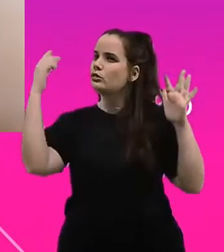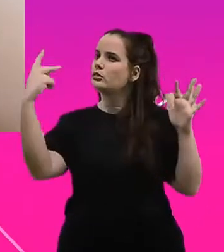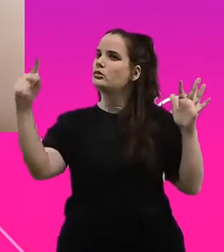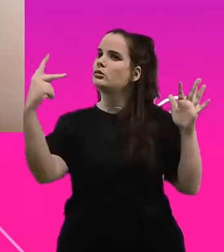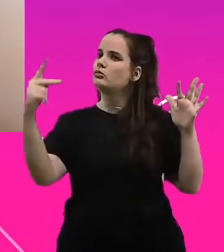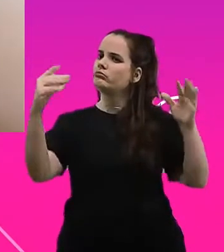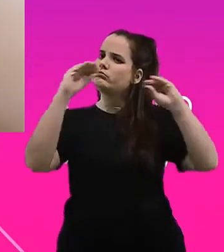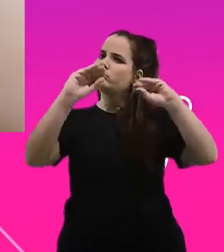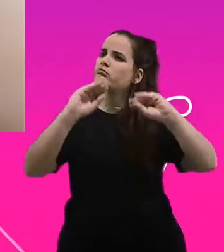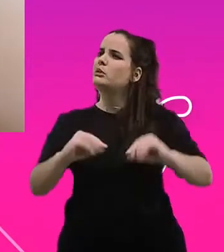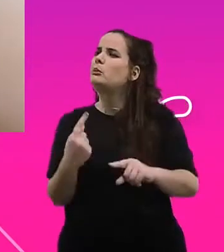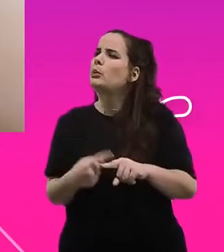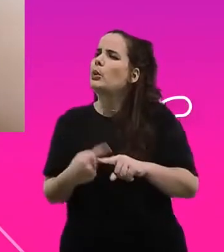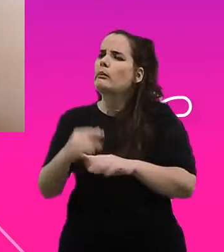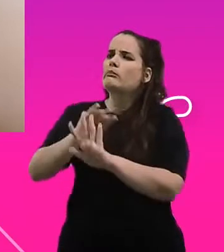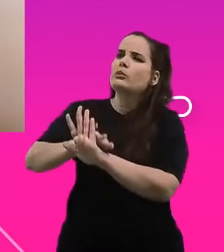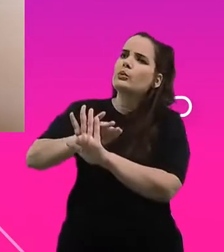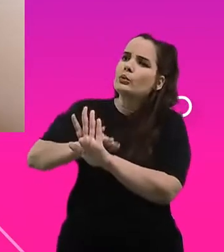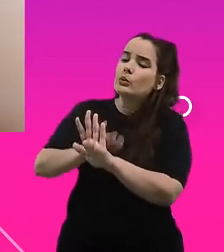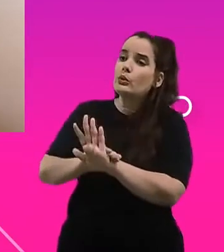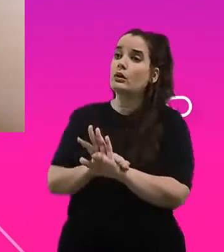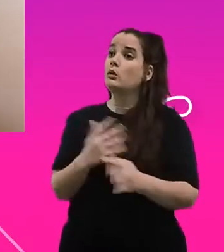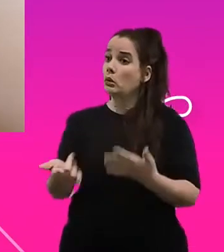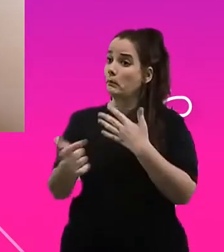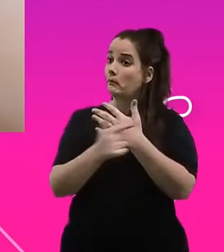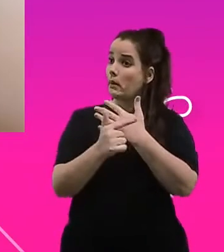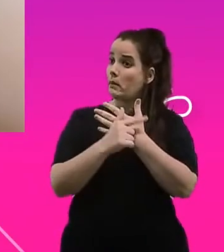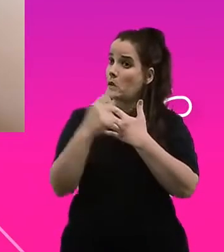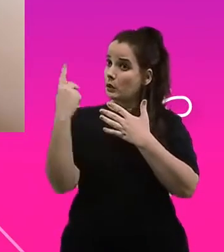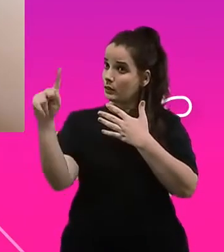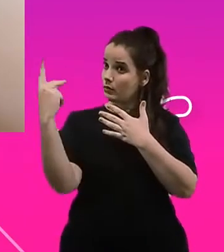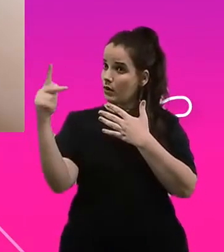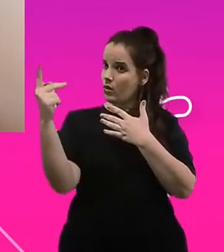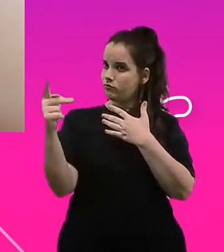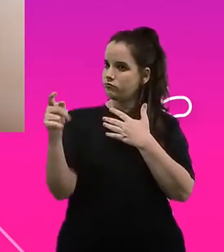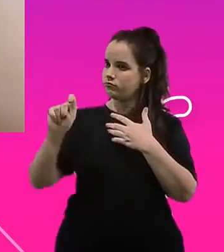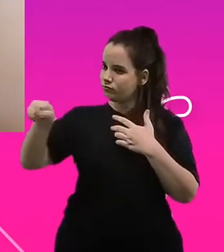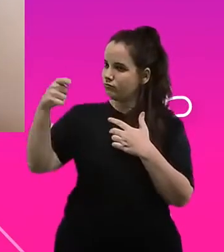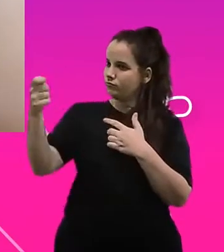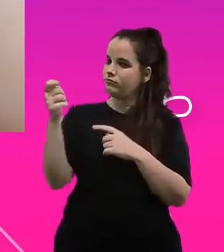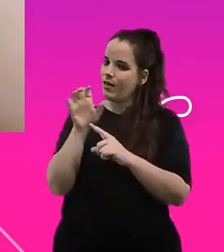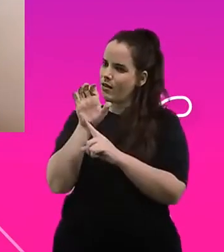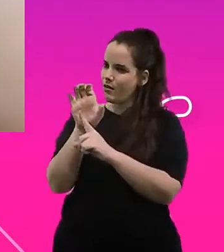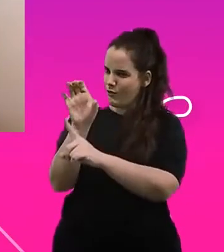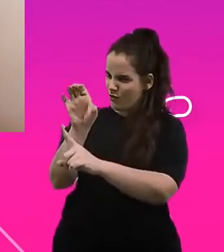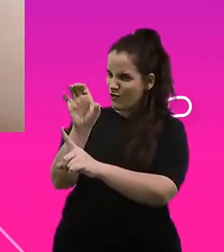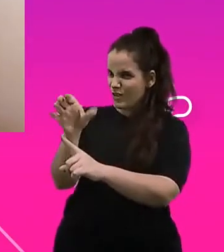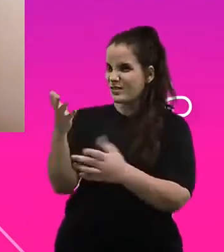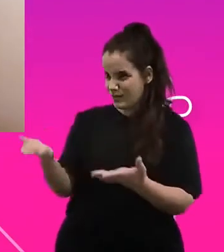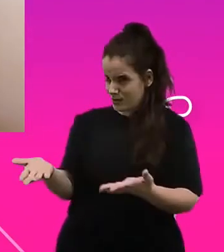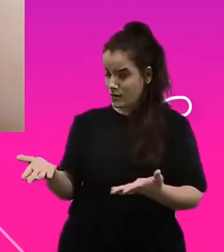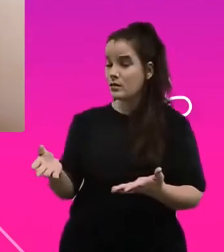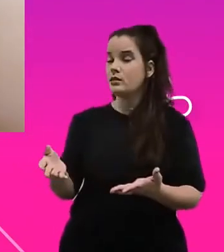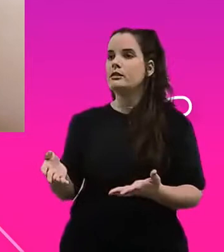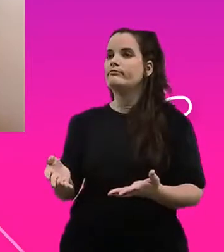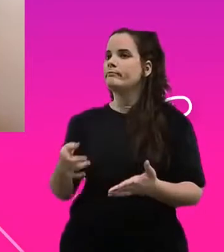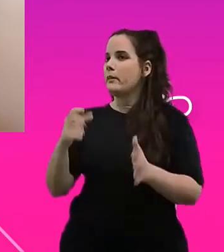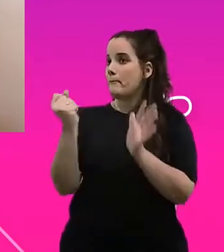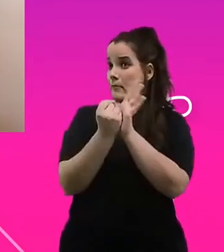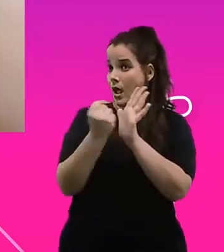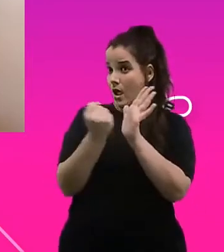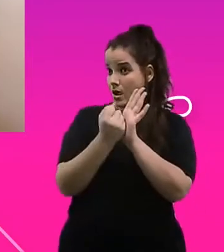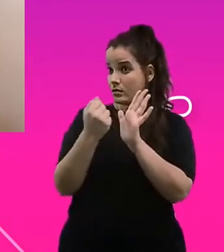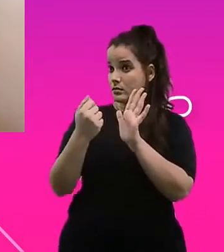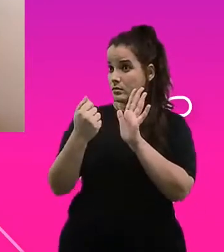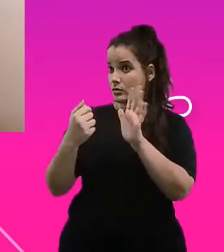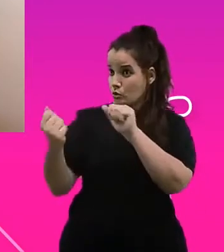que no papel de influenciador, mas também as marcas com quem você trabalha, com quem você observa, a gente tem muito essa coisa do você precisa